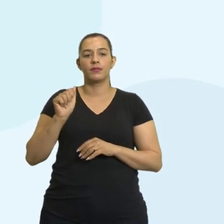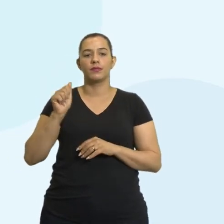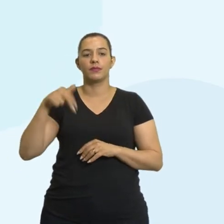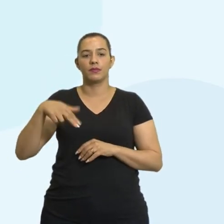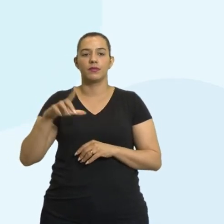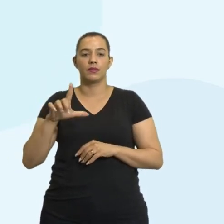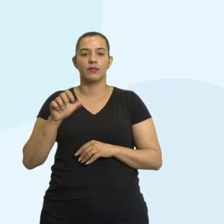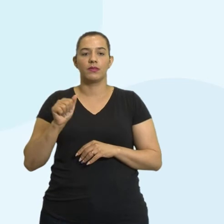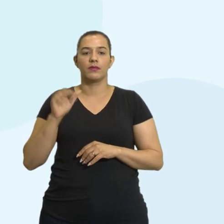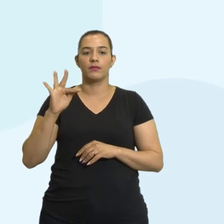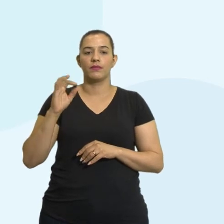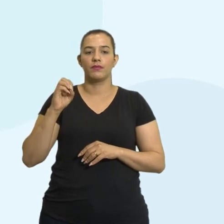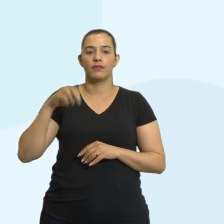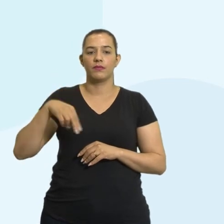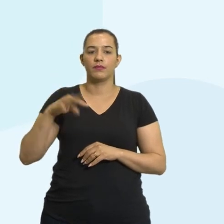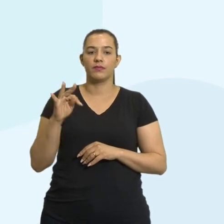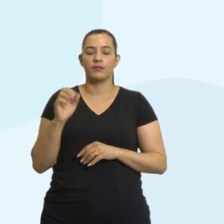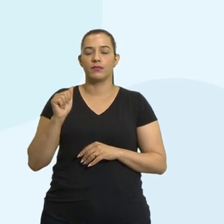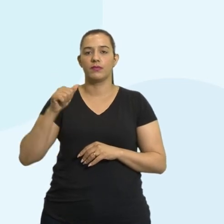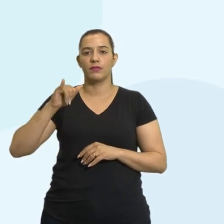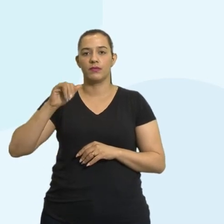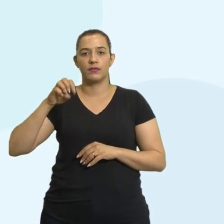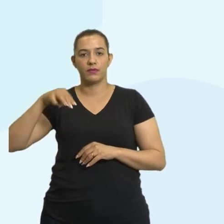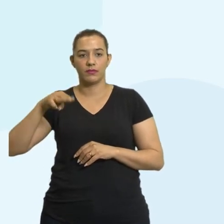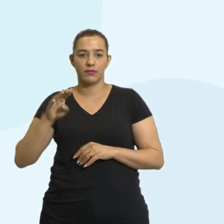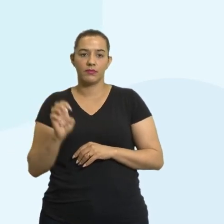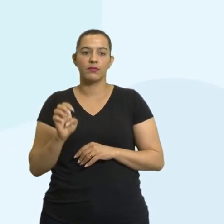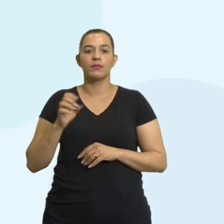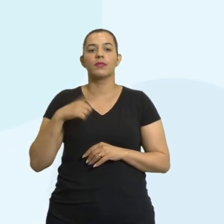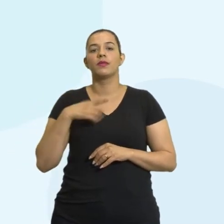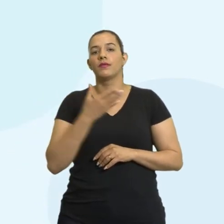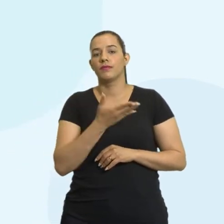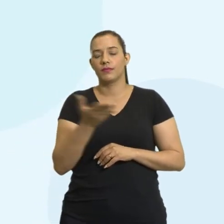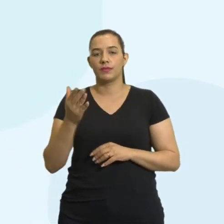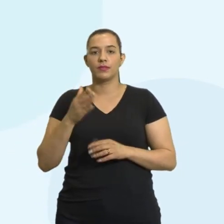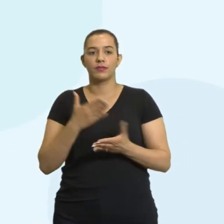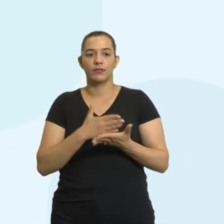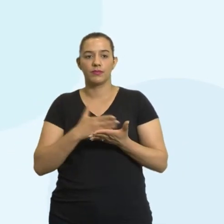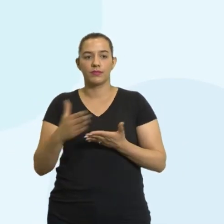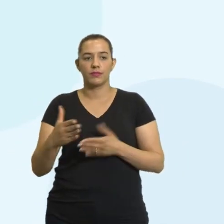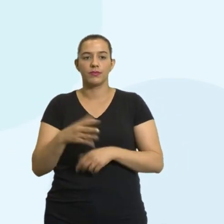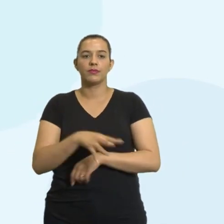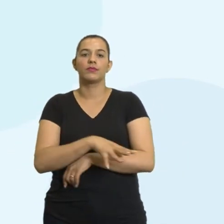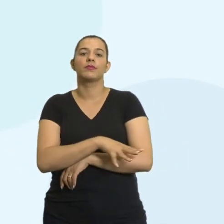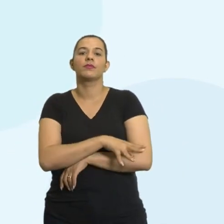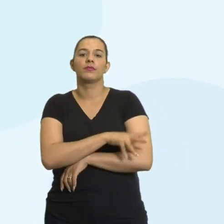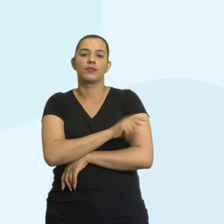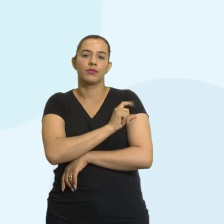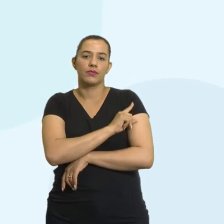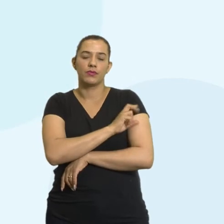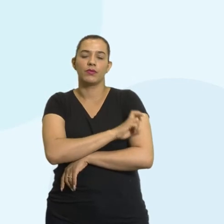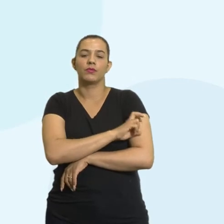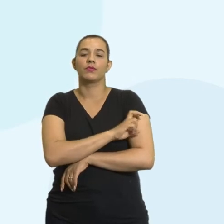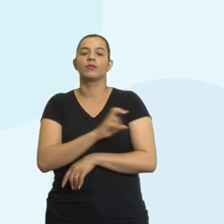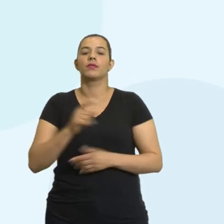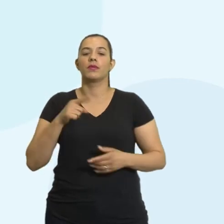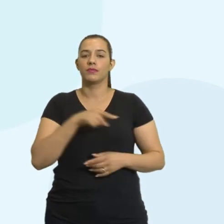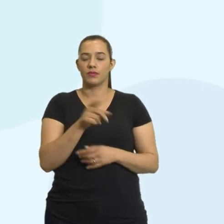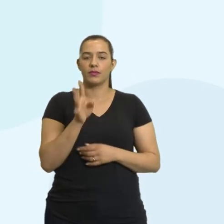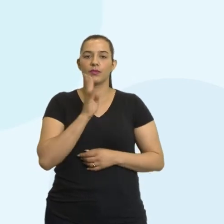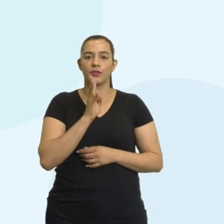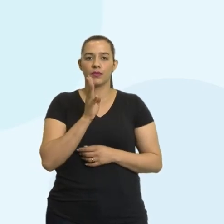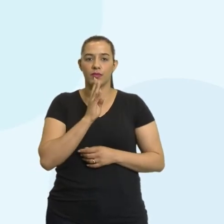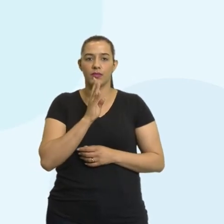Fontaine. Os professores dos anos iniciais com certeza conhecem esse texto,